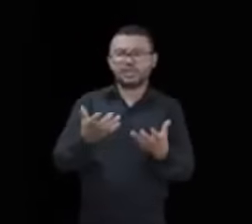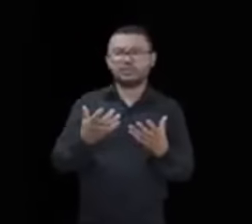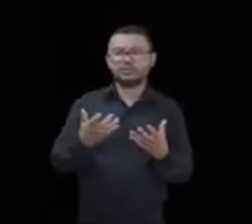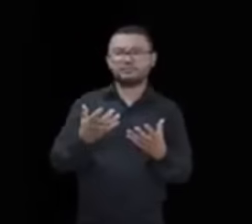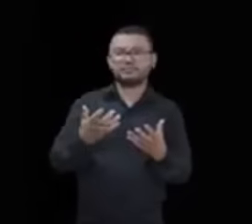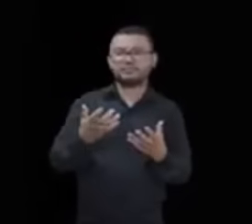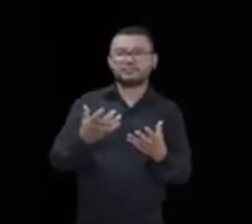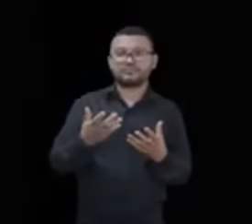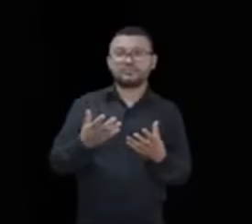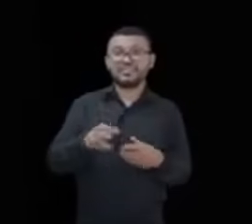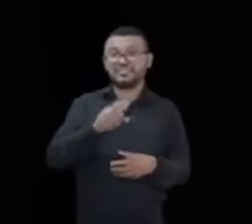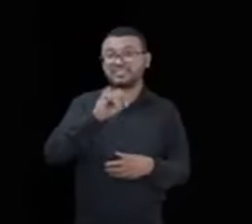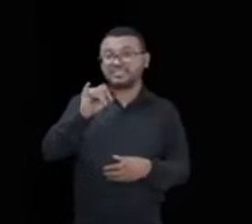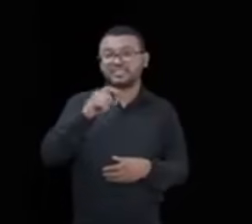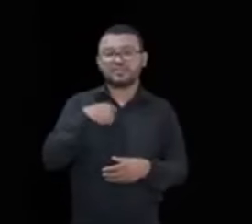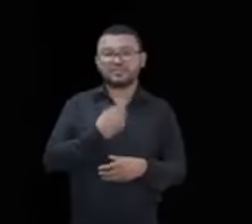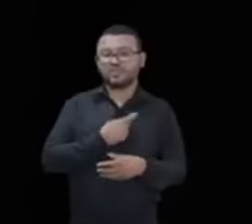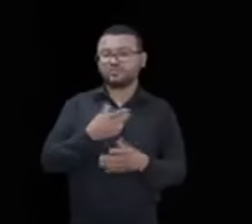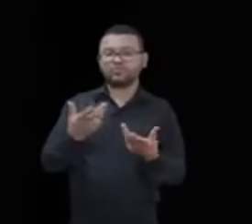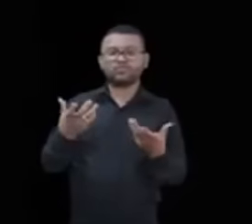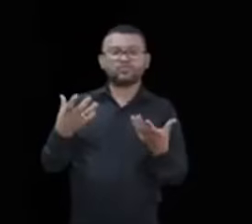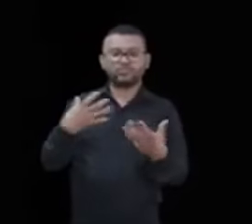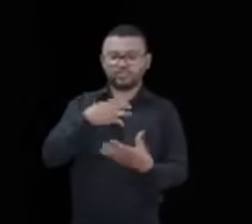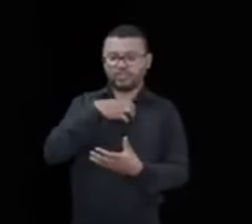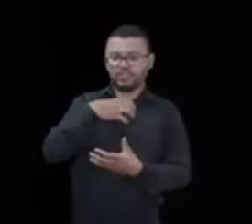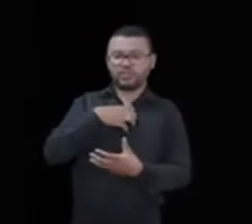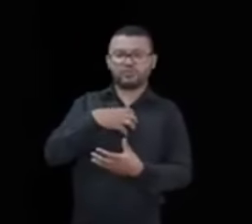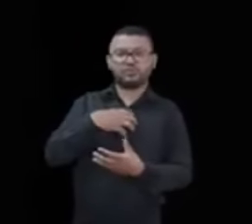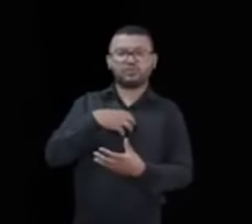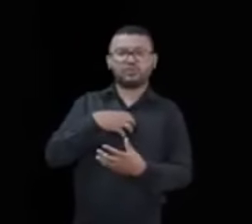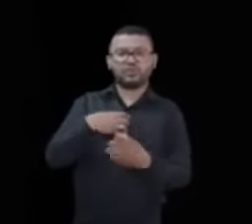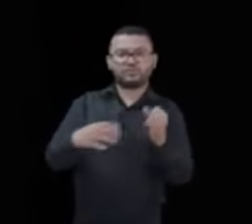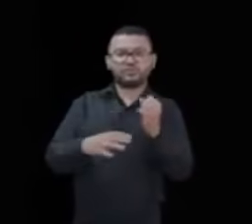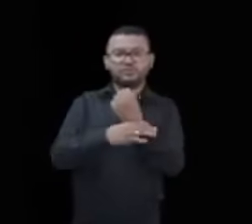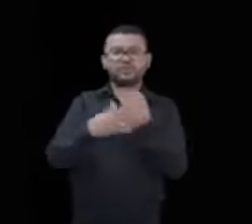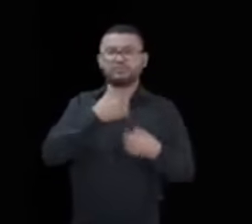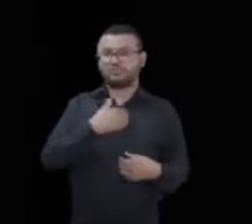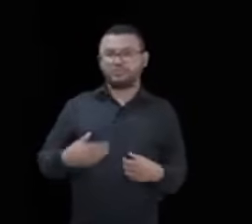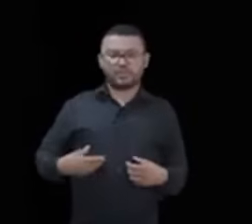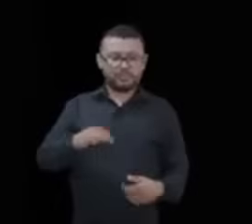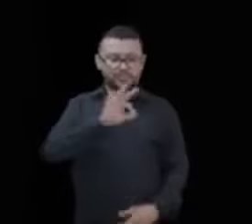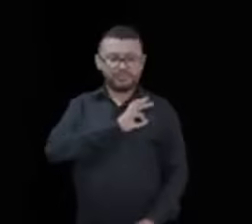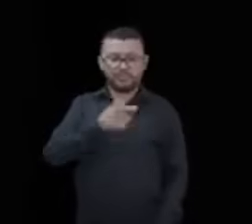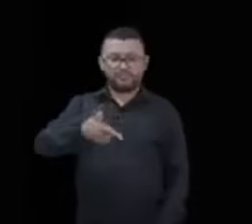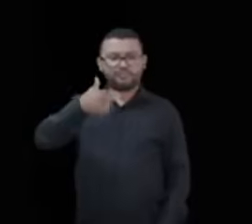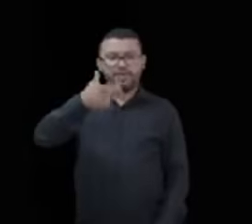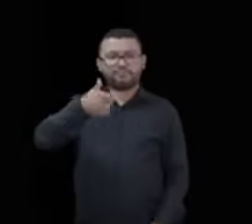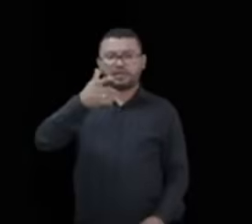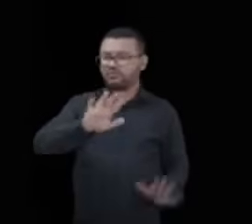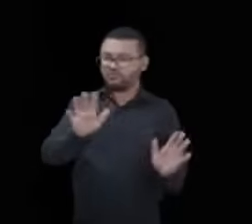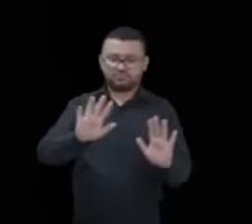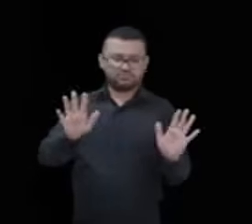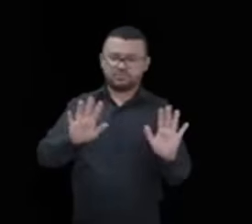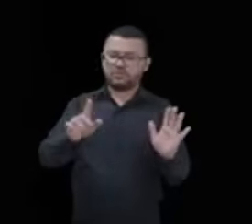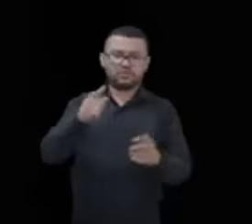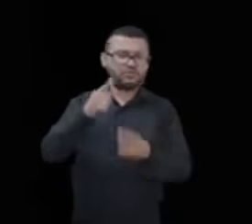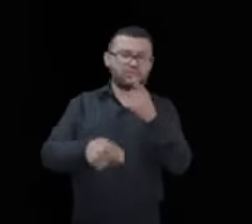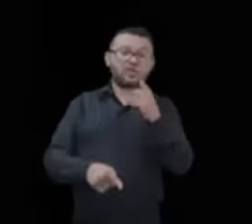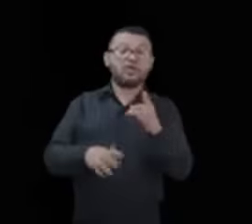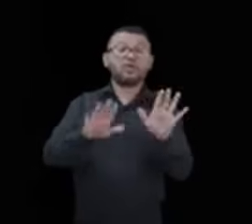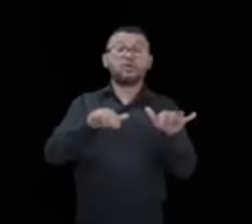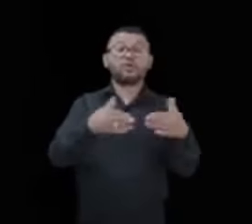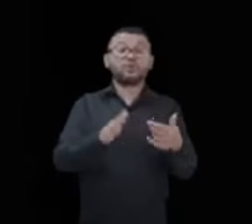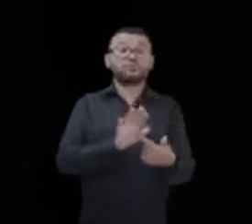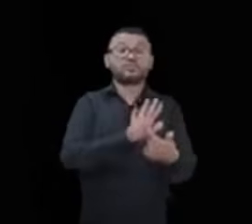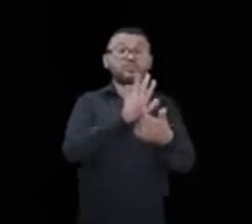Se o nosso modelo de segurança pública não é o modelo da polícia que mata, nós temos que dizer para a sociedade qual é o